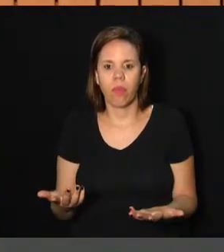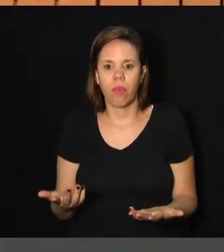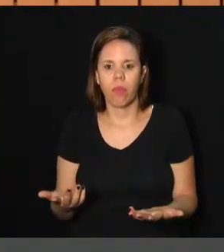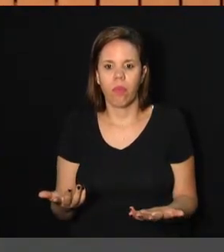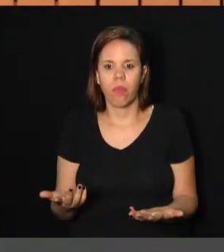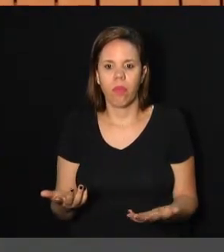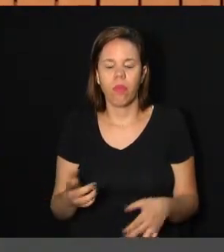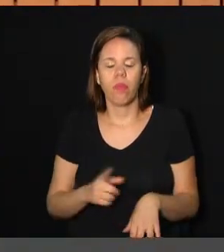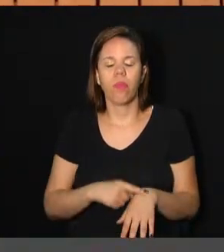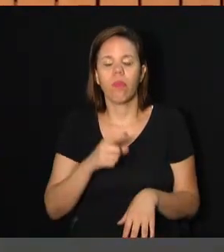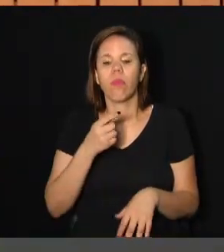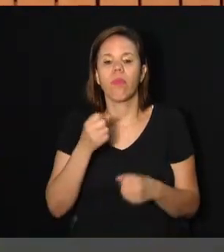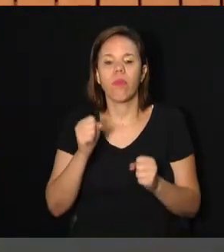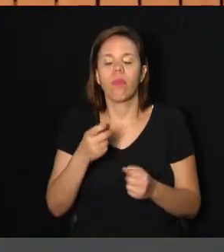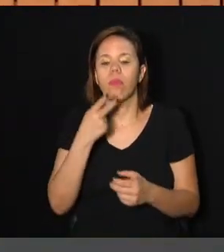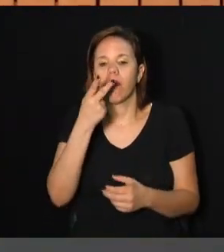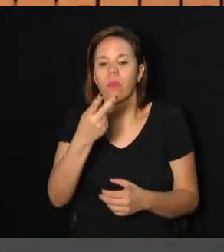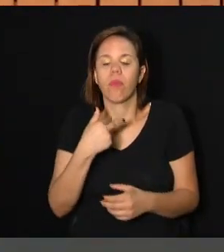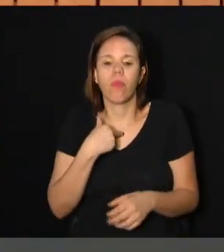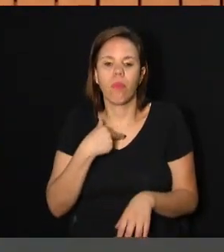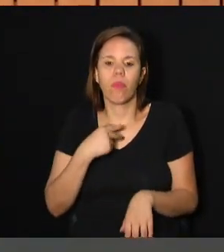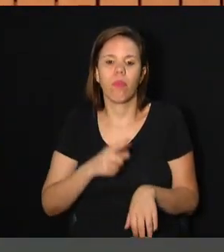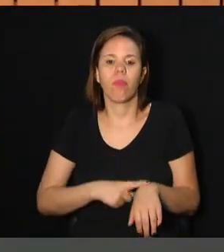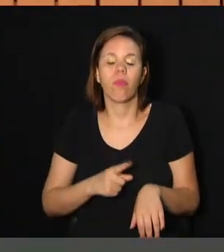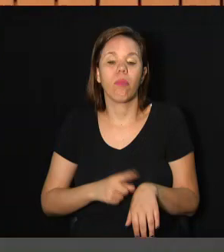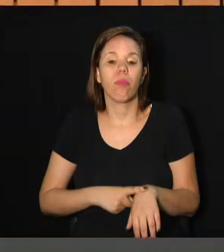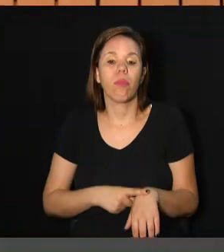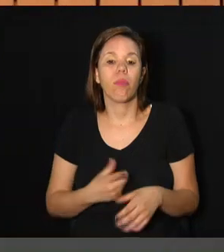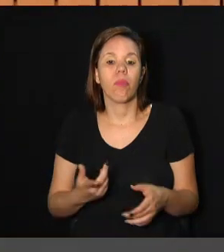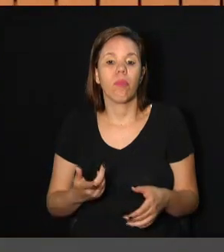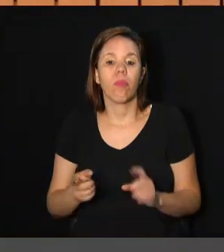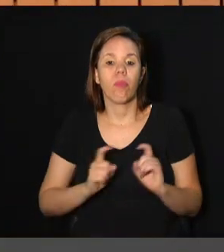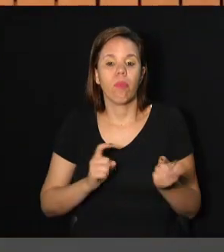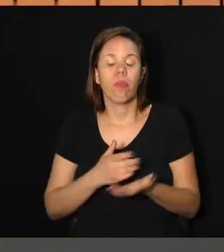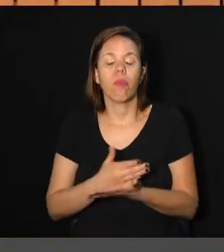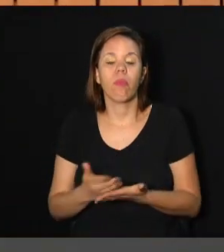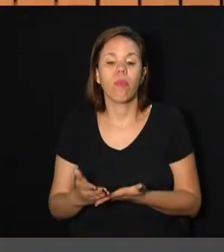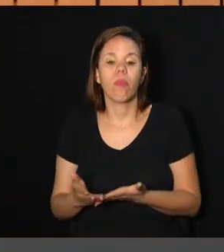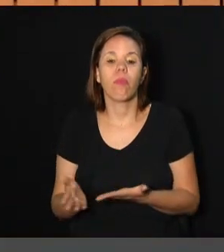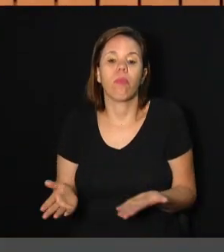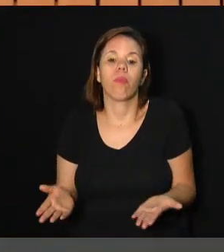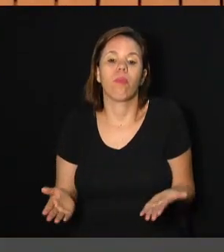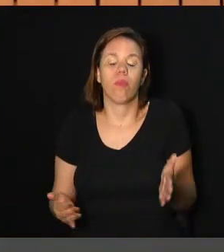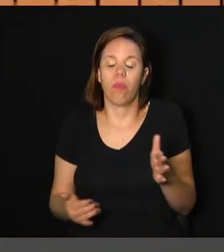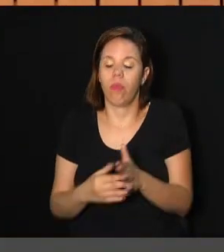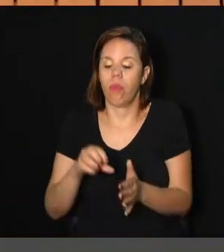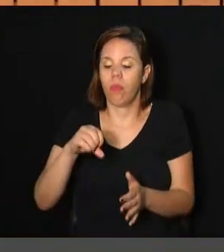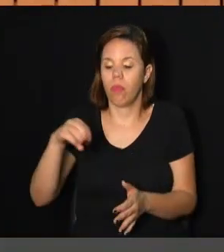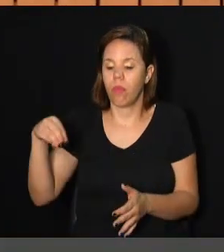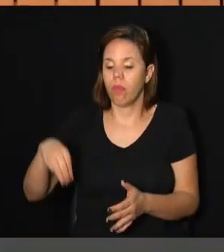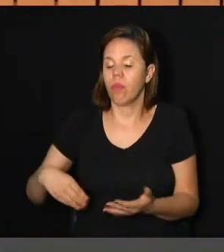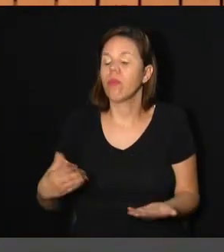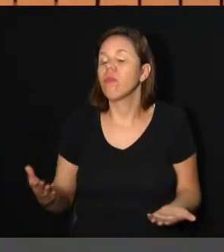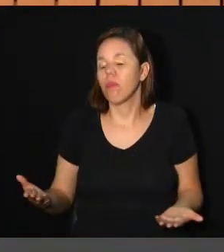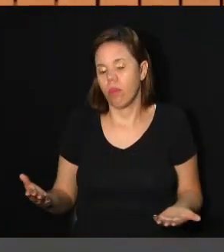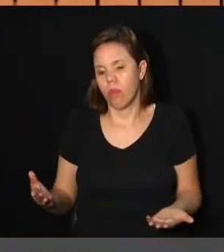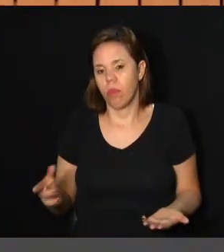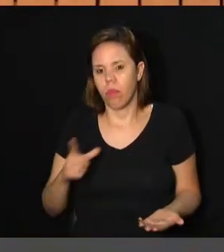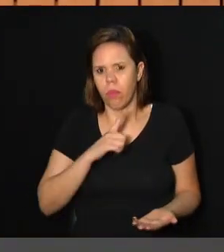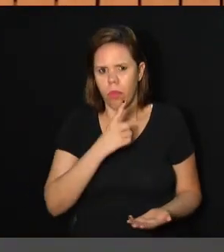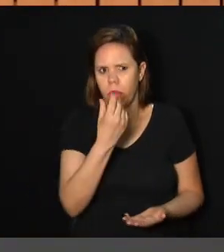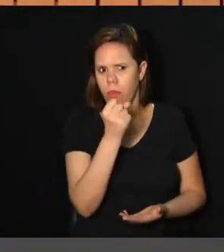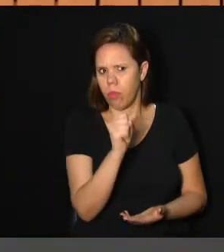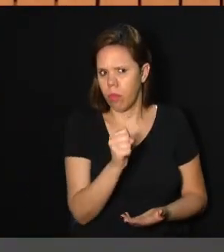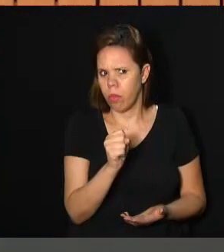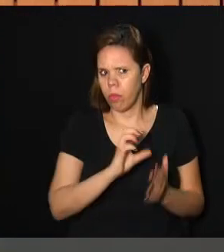falar, porque realmente não pôde falar no tempo do pequeno expediente. Então, como disse, aqui tem 18